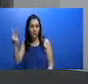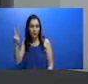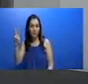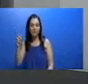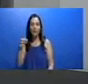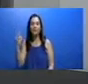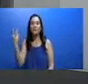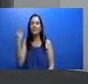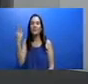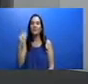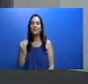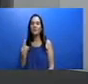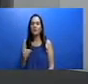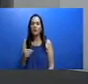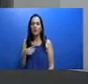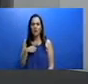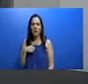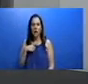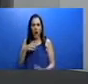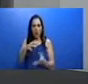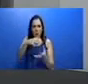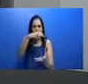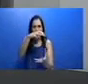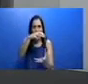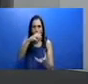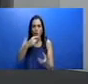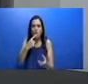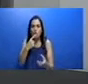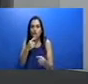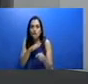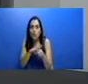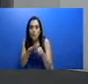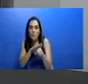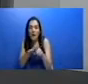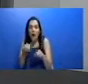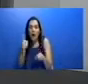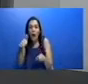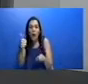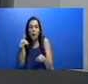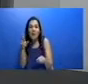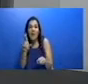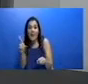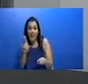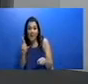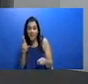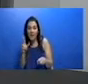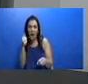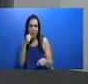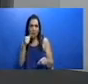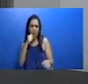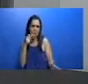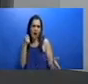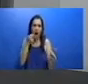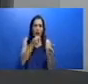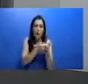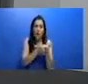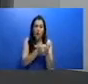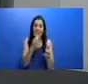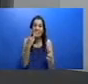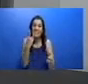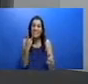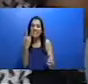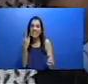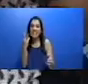3 kg de tomate custa R$ 11,00. Se uma dona de casa pagou R$ 33,00 ao comprar